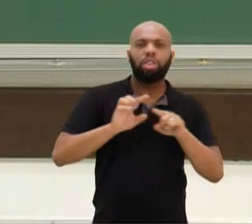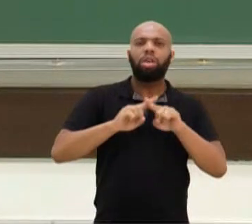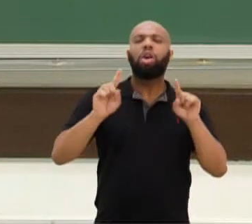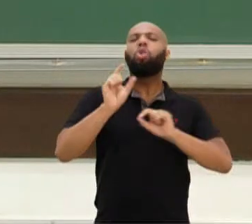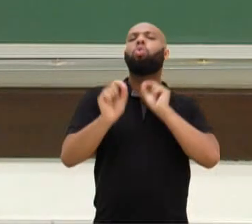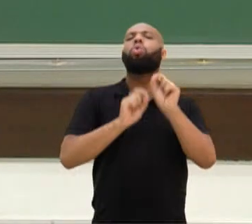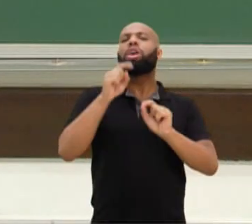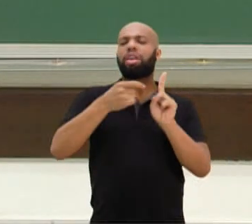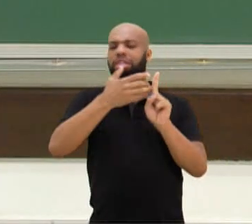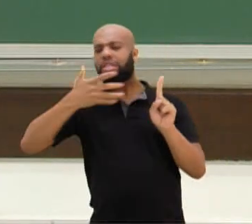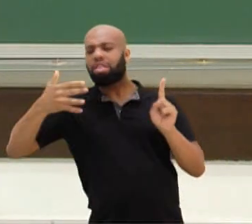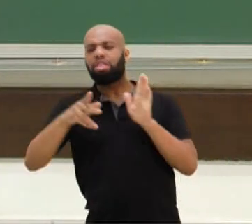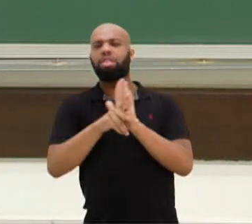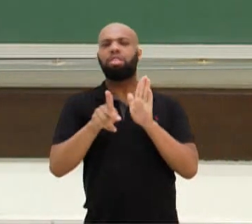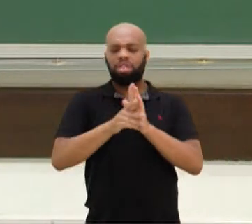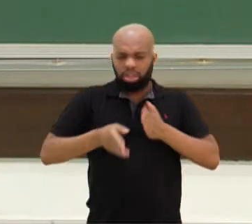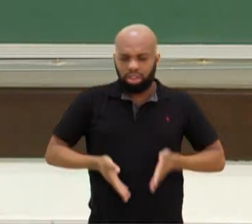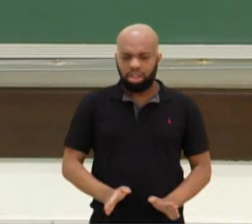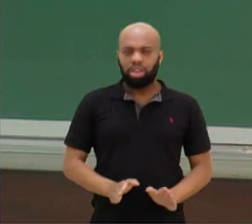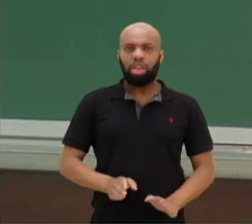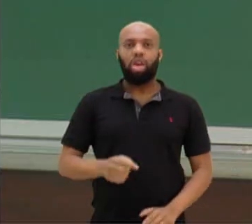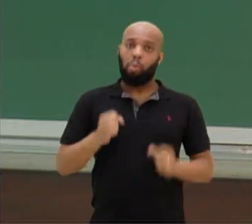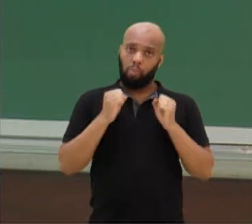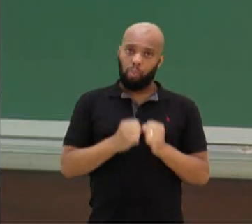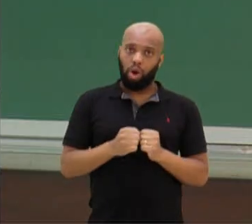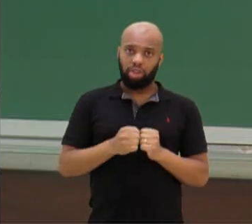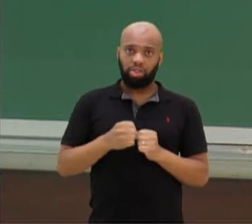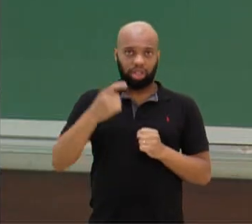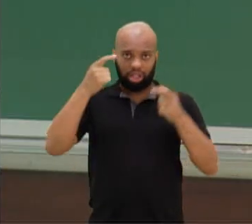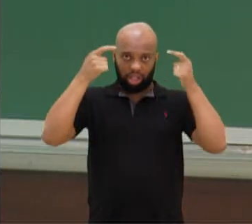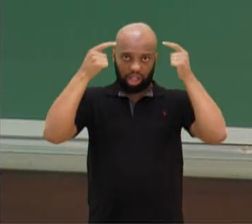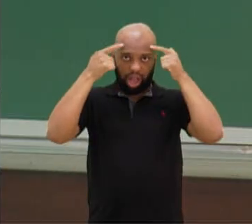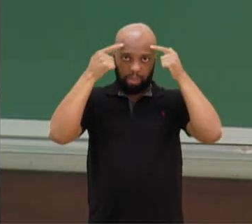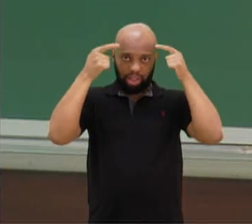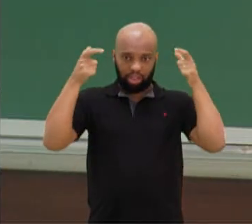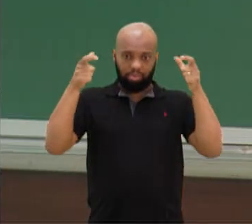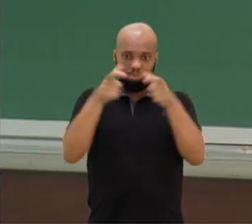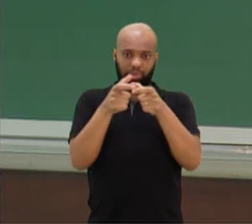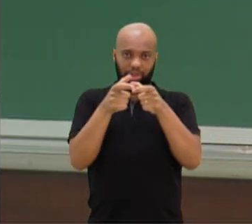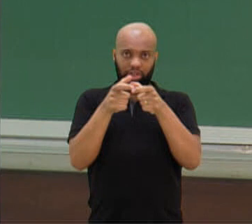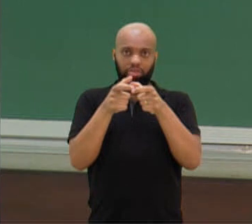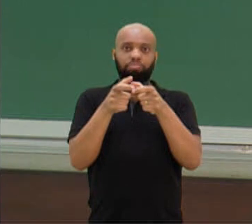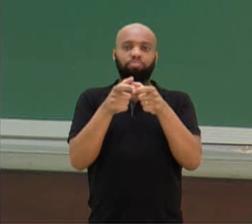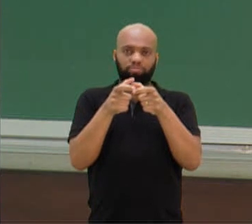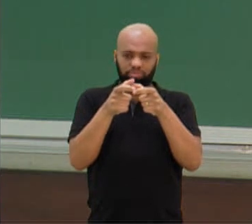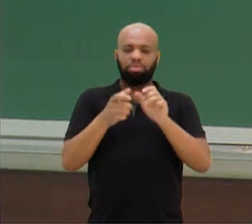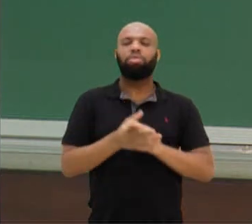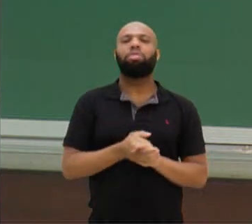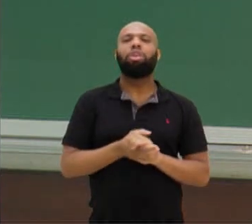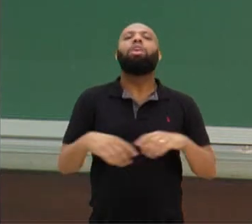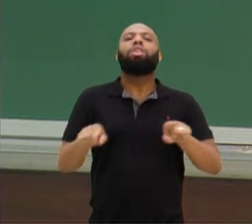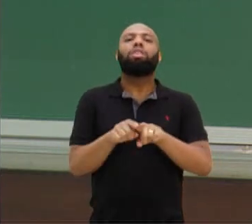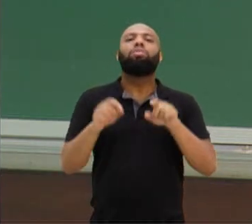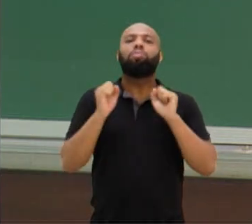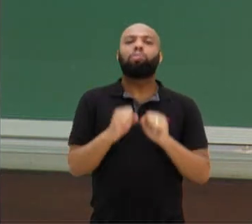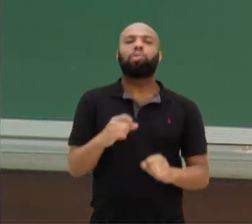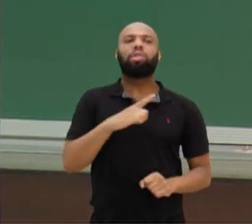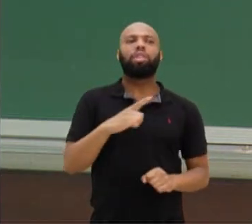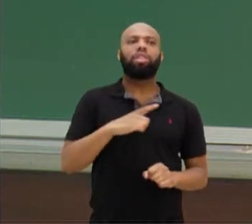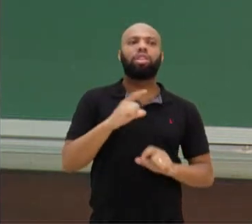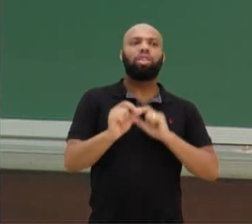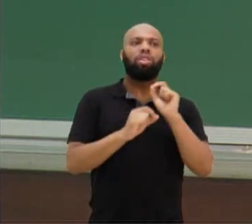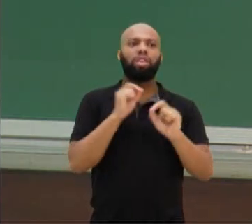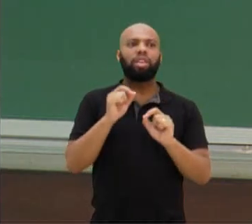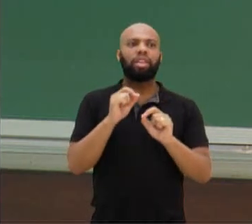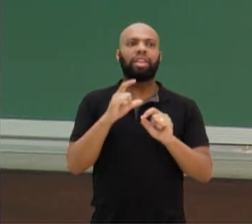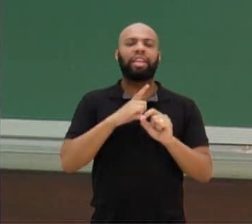vírus, ou do vírus Zika? Microcefalia, que é a principal, inclusive é a que a gente vai falar mais hoje. Mas pode ter também